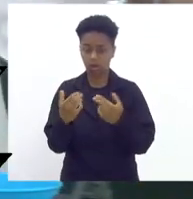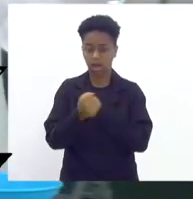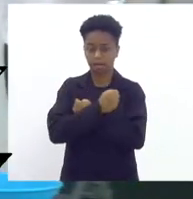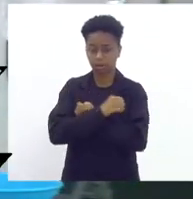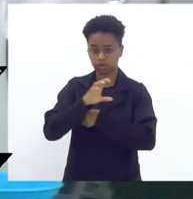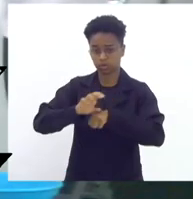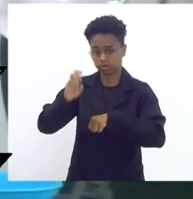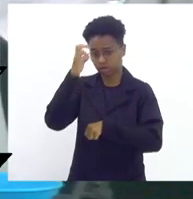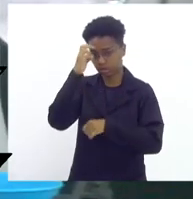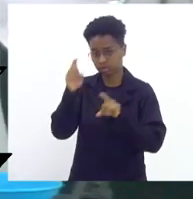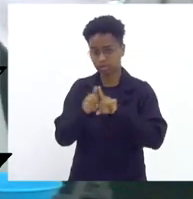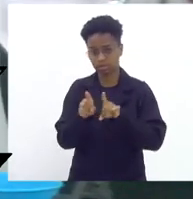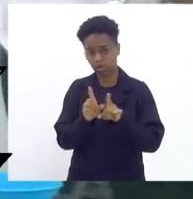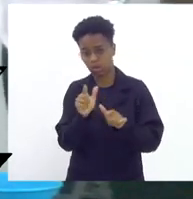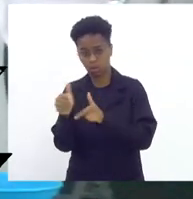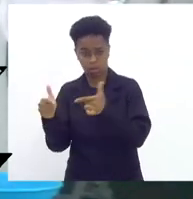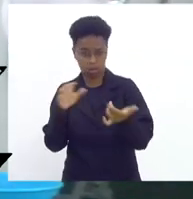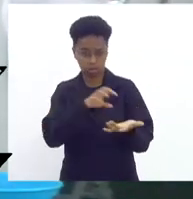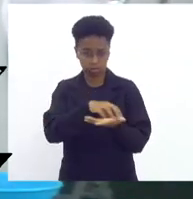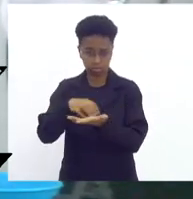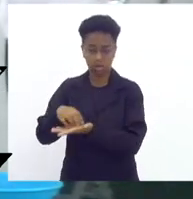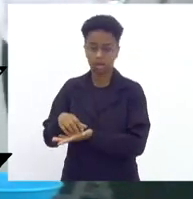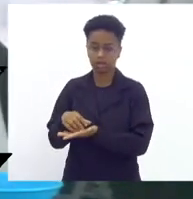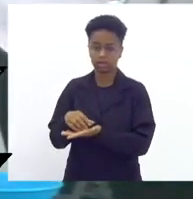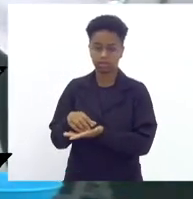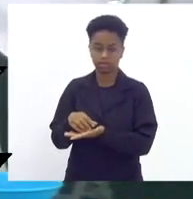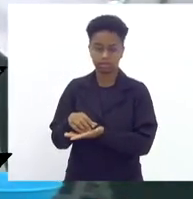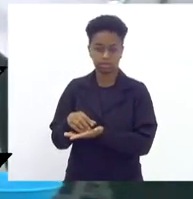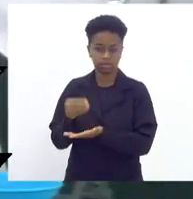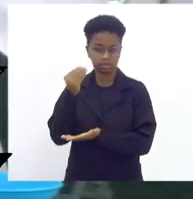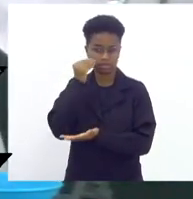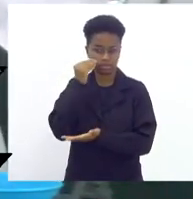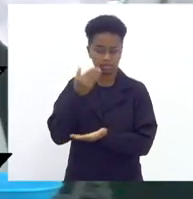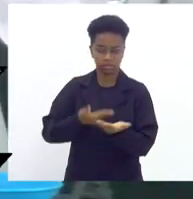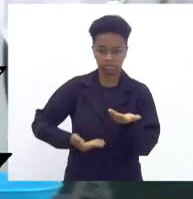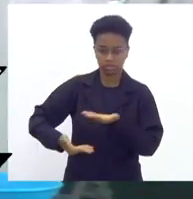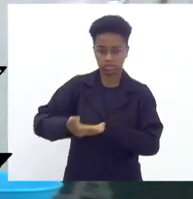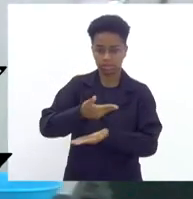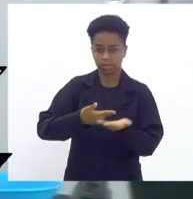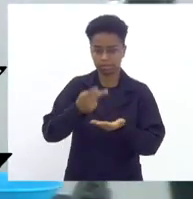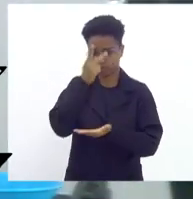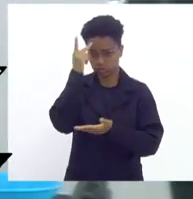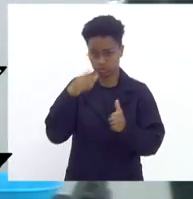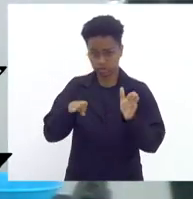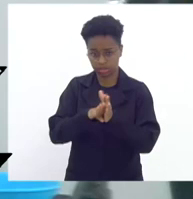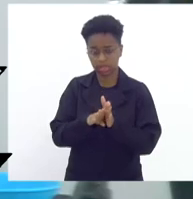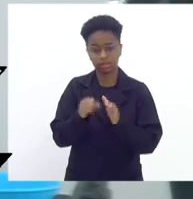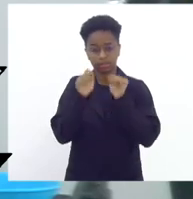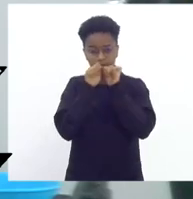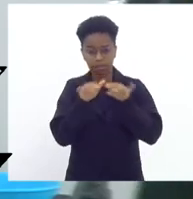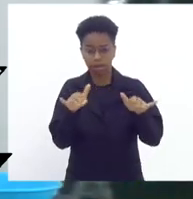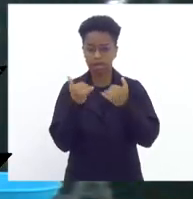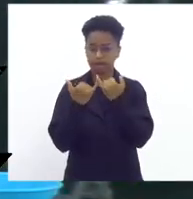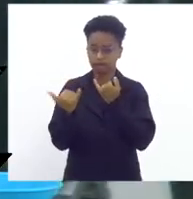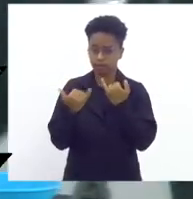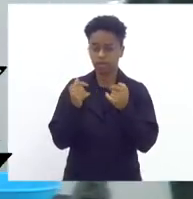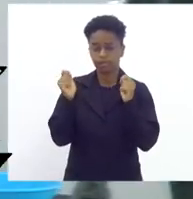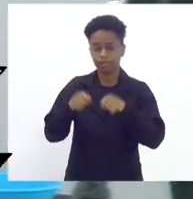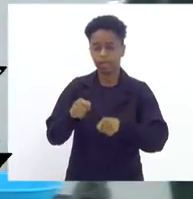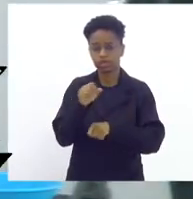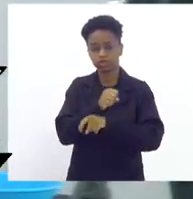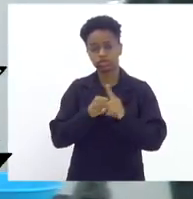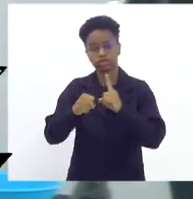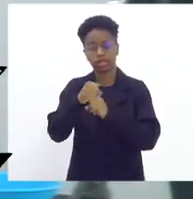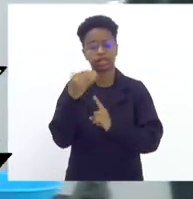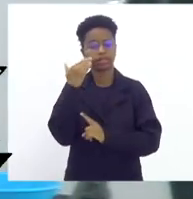carta tentando apoiar a integração de quem chega aqui difundindo informações para que a sociedade elocar possa compreender